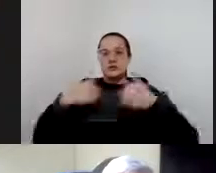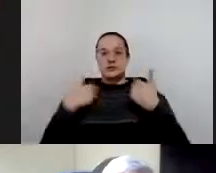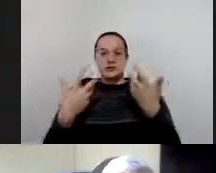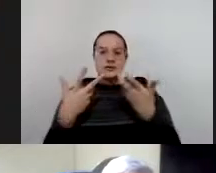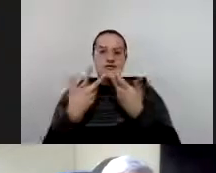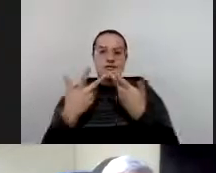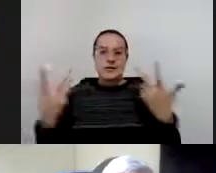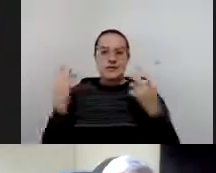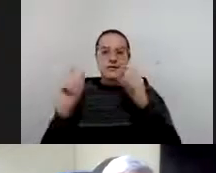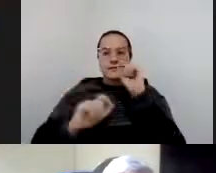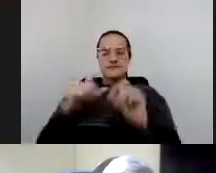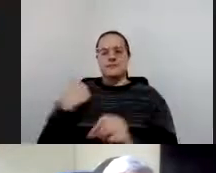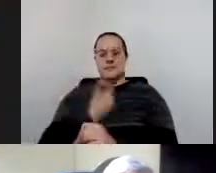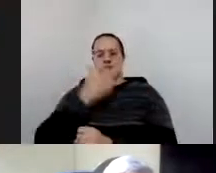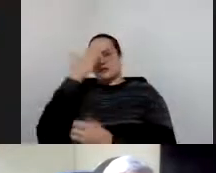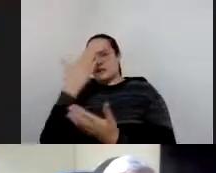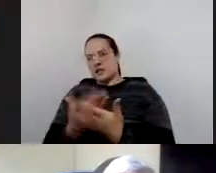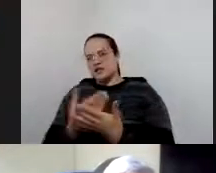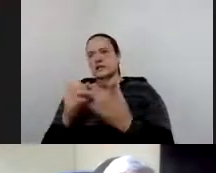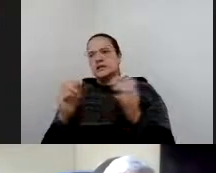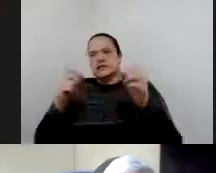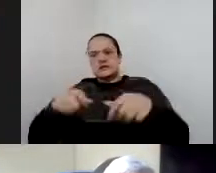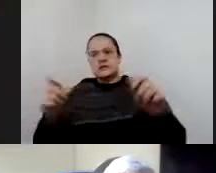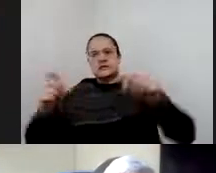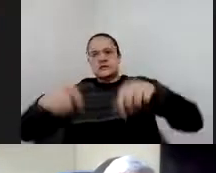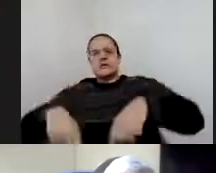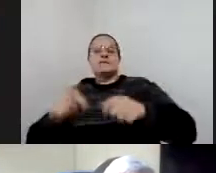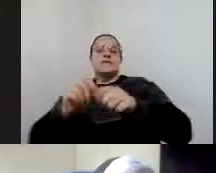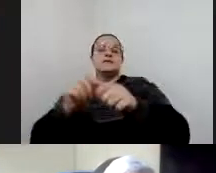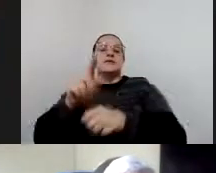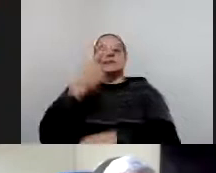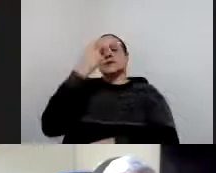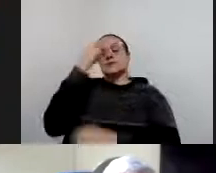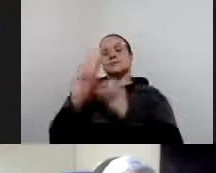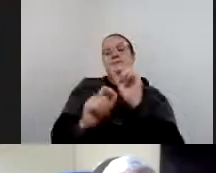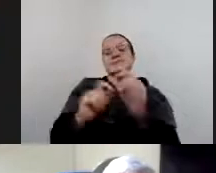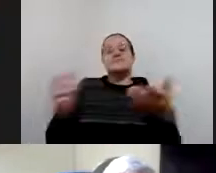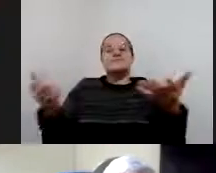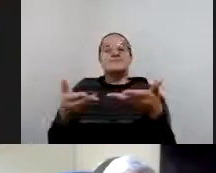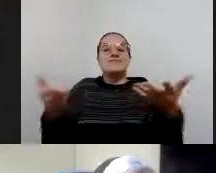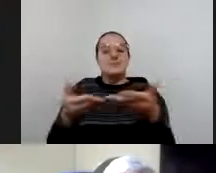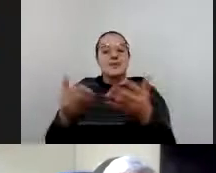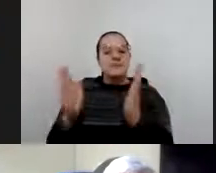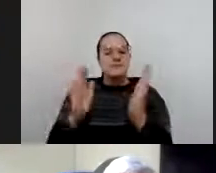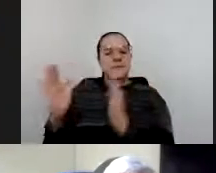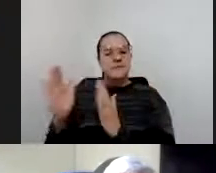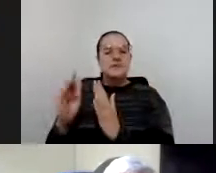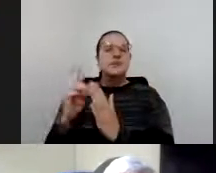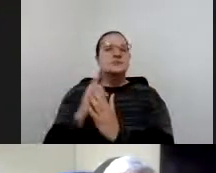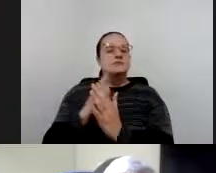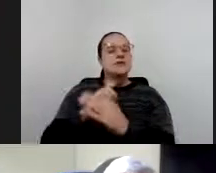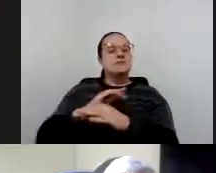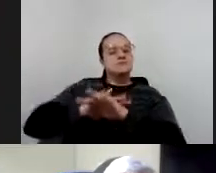o Clemente até tinha pensado nessa possibilidade e sugeriu que, neste momento aqui, em que a gente reúne, ainda que de maneira